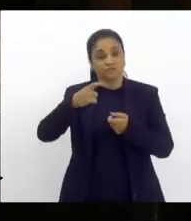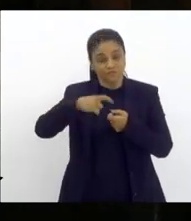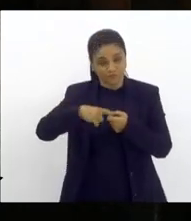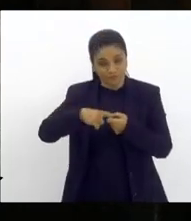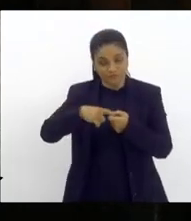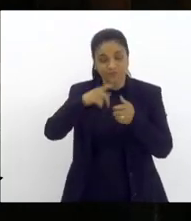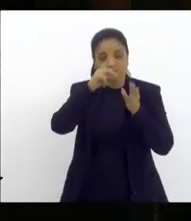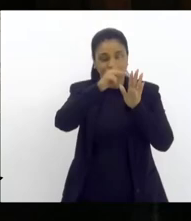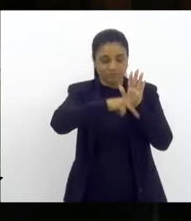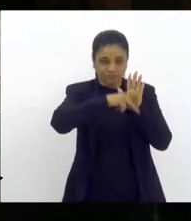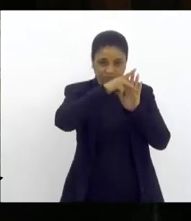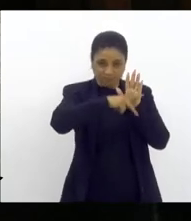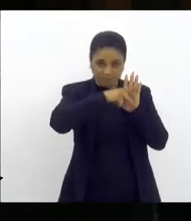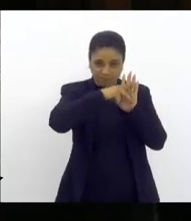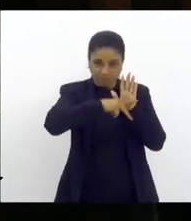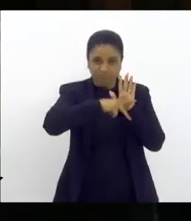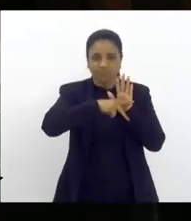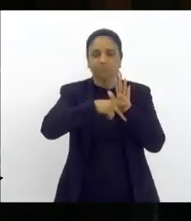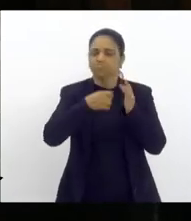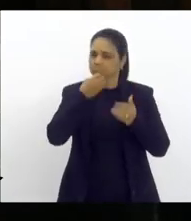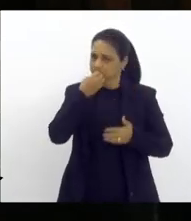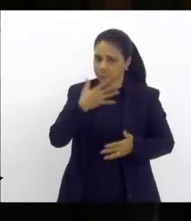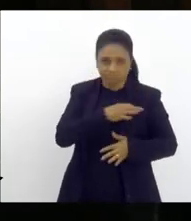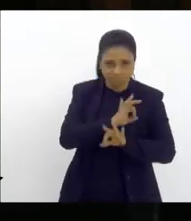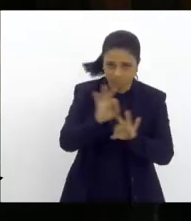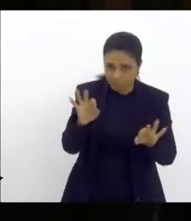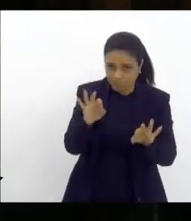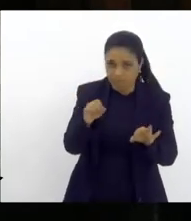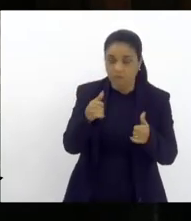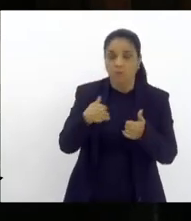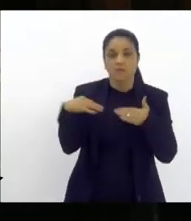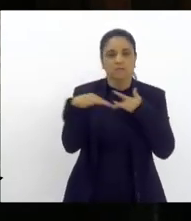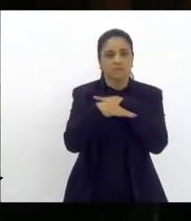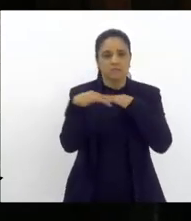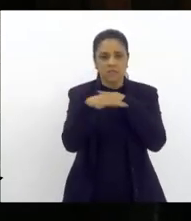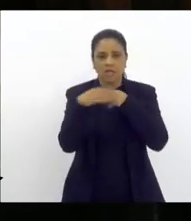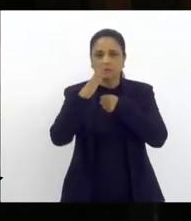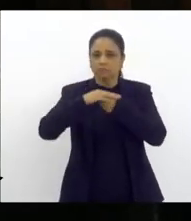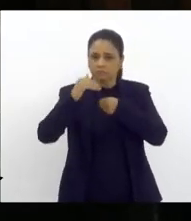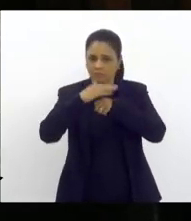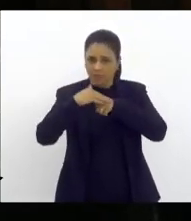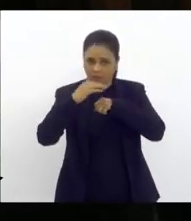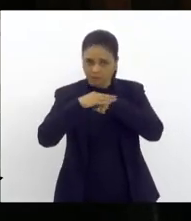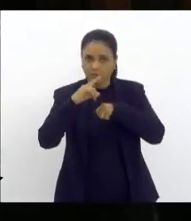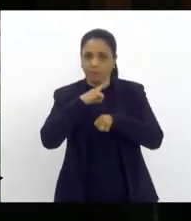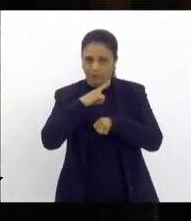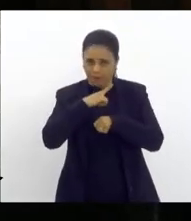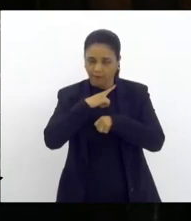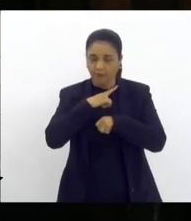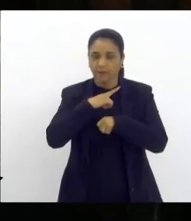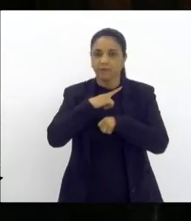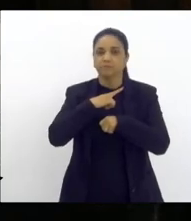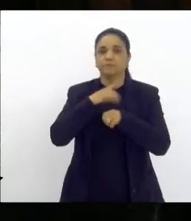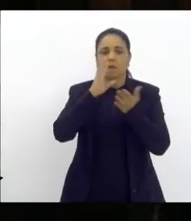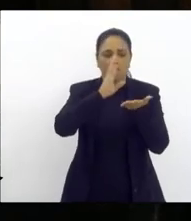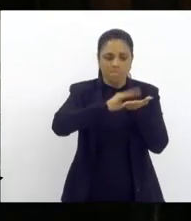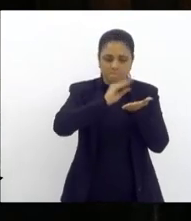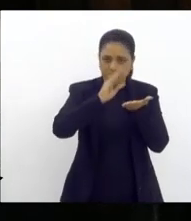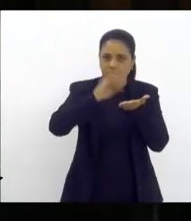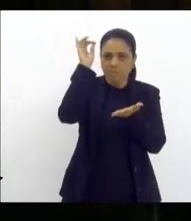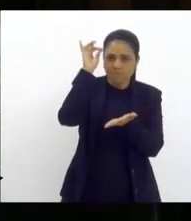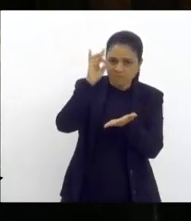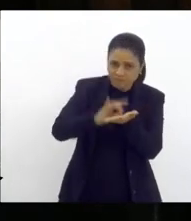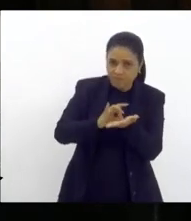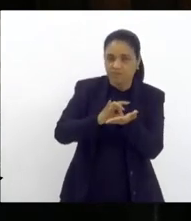touro original do projeto o projeto absolutamente meritório numa cidade que eu tenho muito carinho uma pauta legítima que é